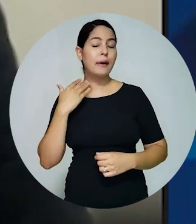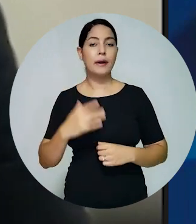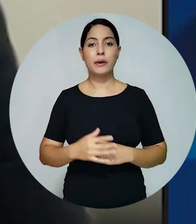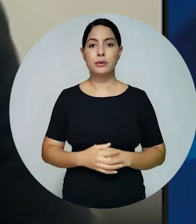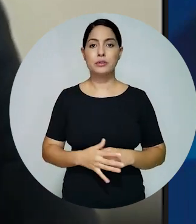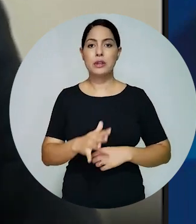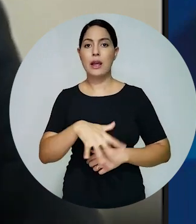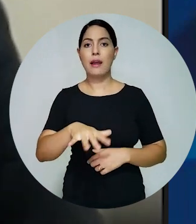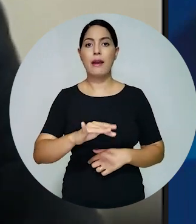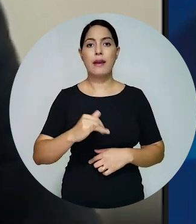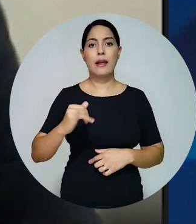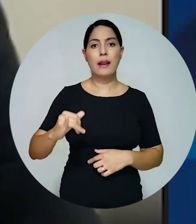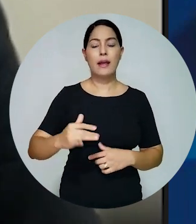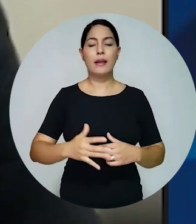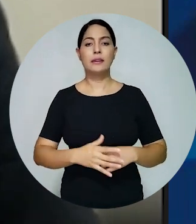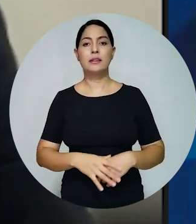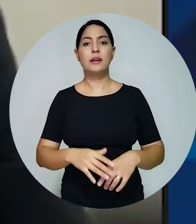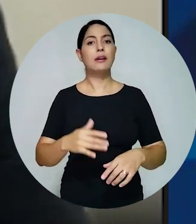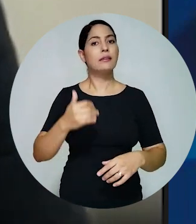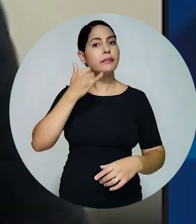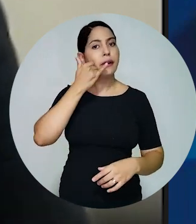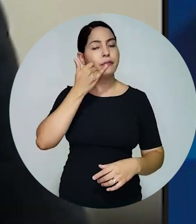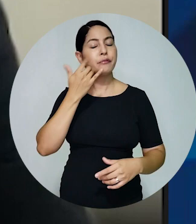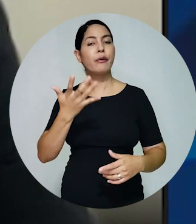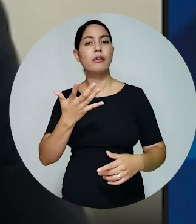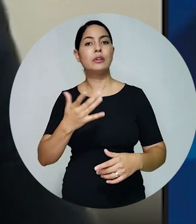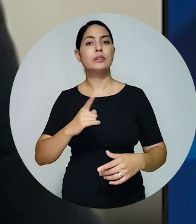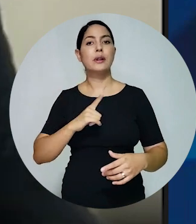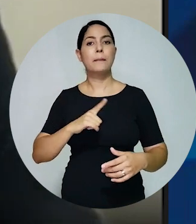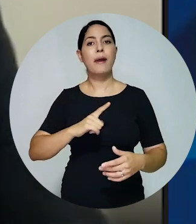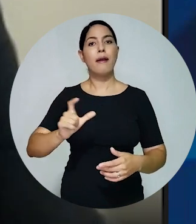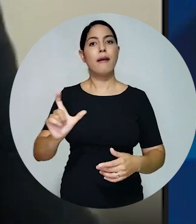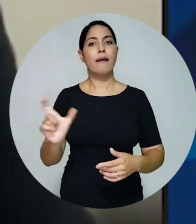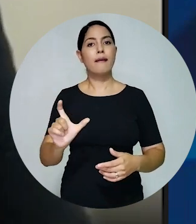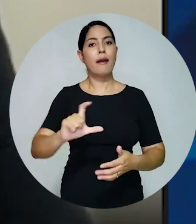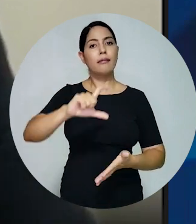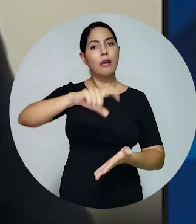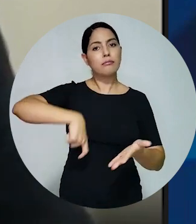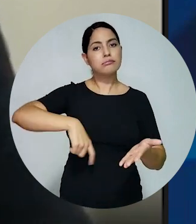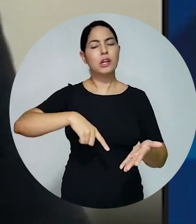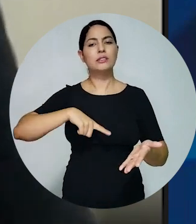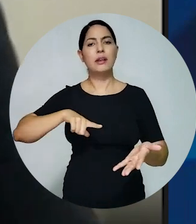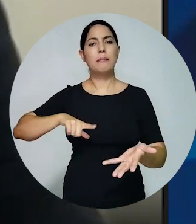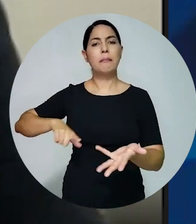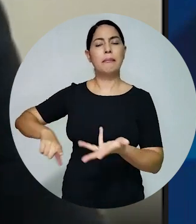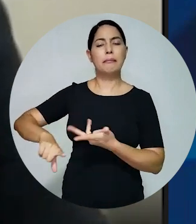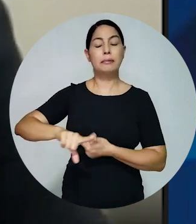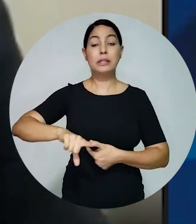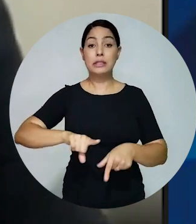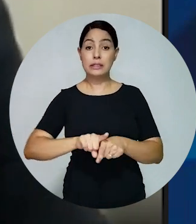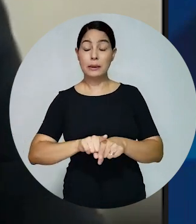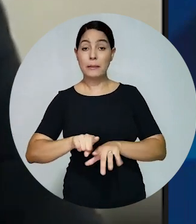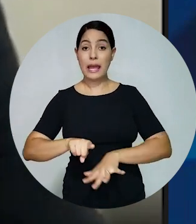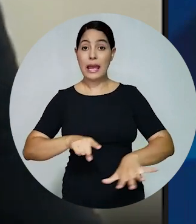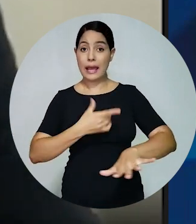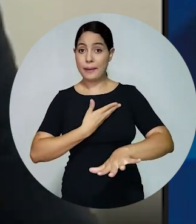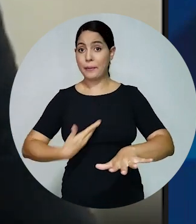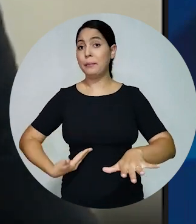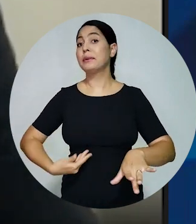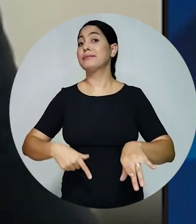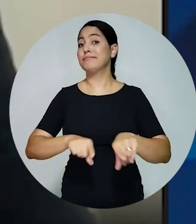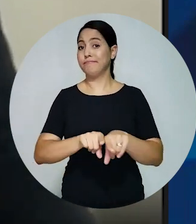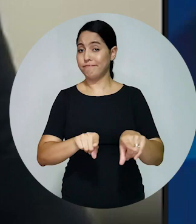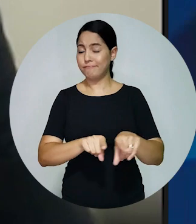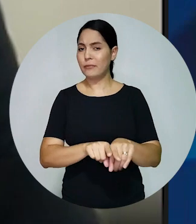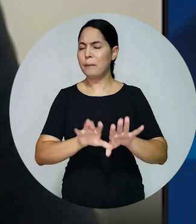Bancos, elétricas, telefônicas, cartões de crédito, enfim, e o próprio poder público. E é verdade também